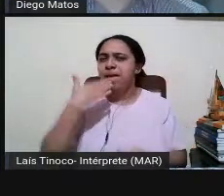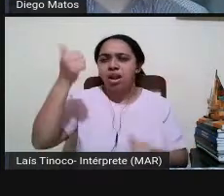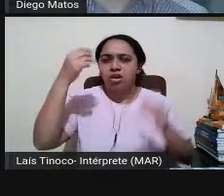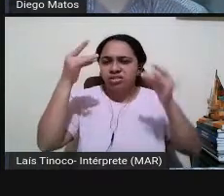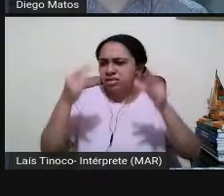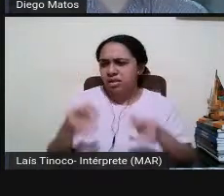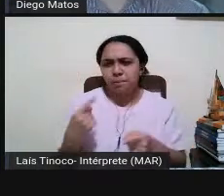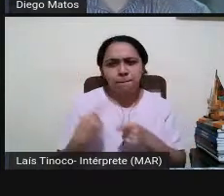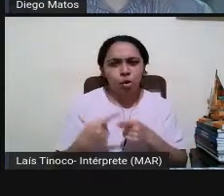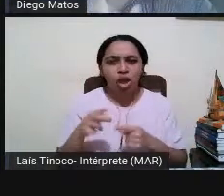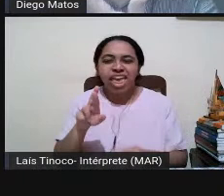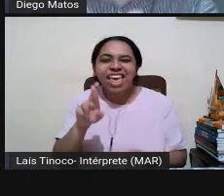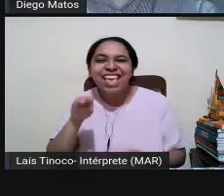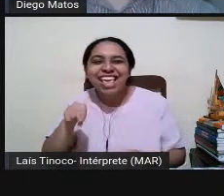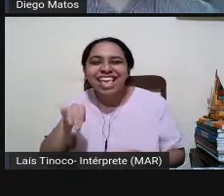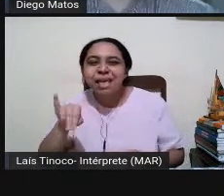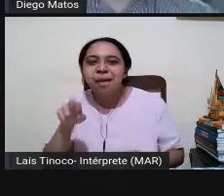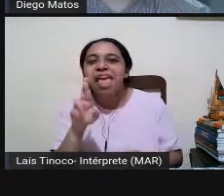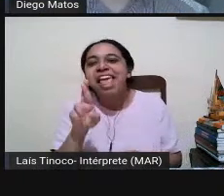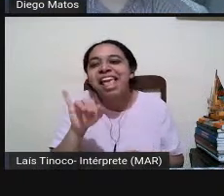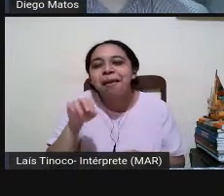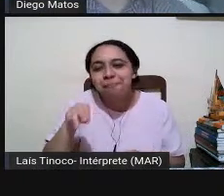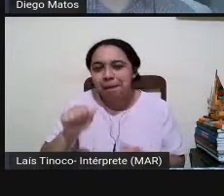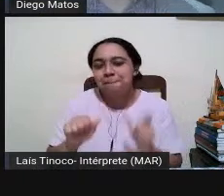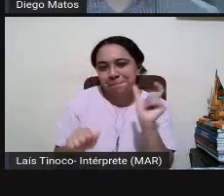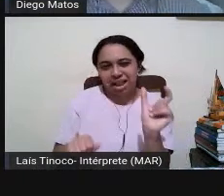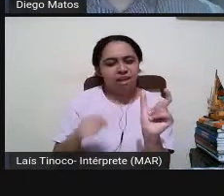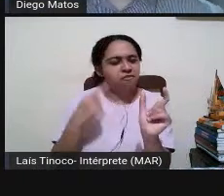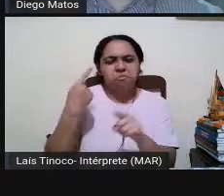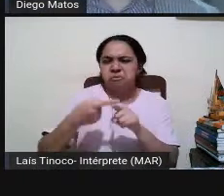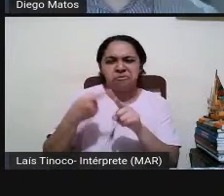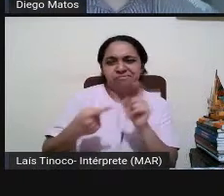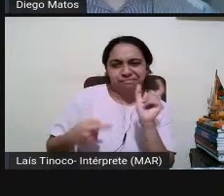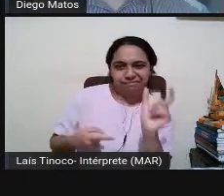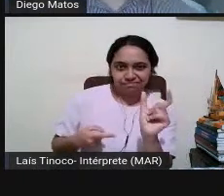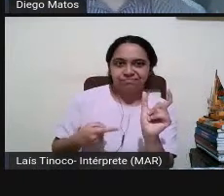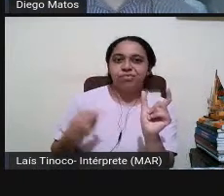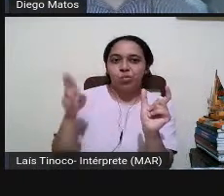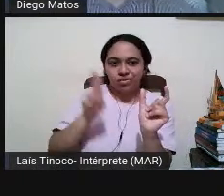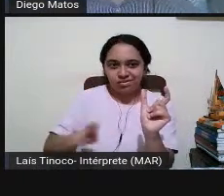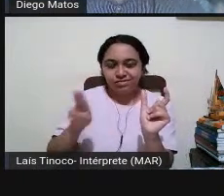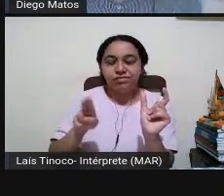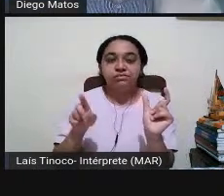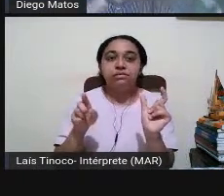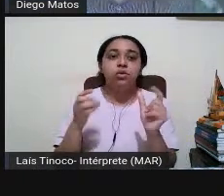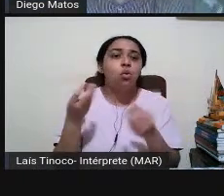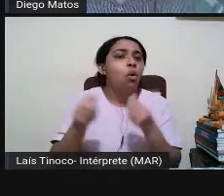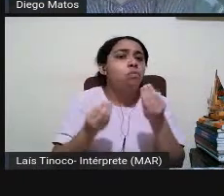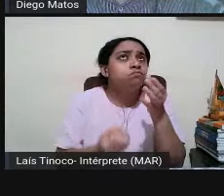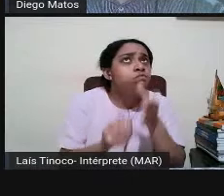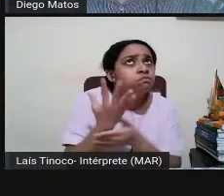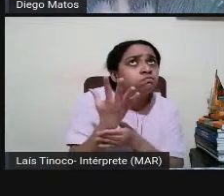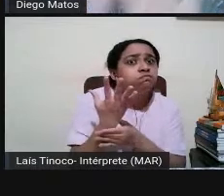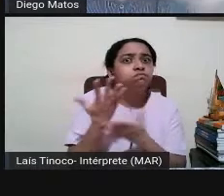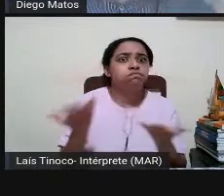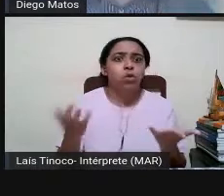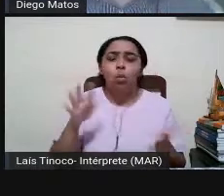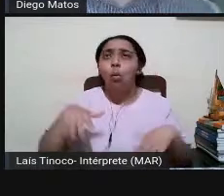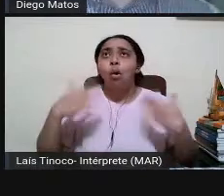porque dessas atividades de onde elas vieram tá bom para gente poder é